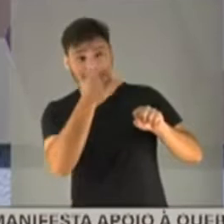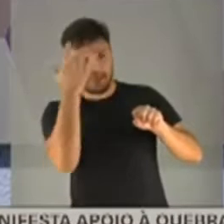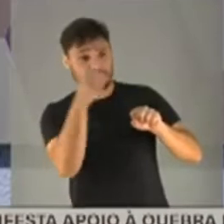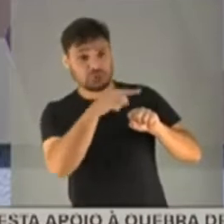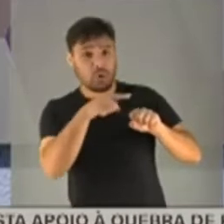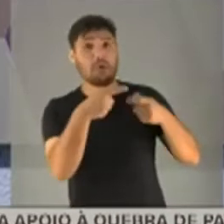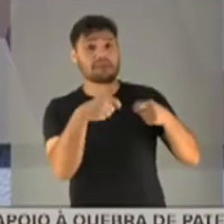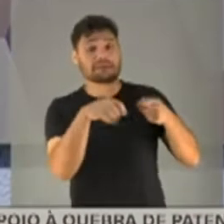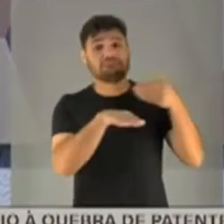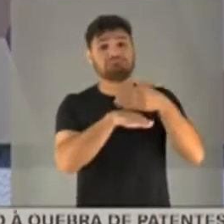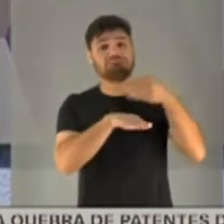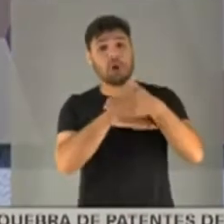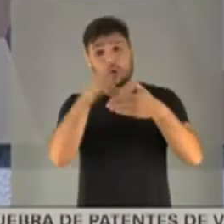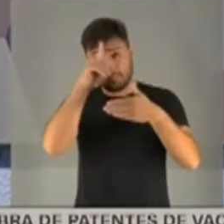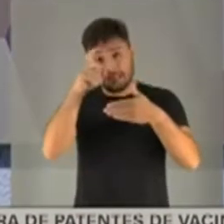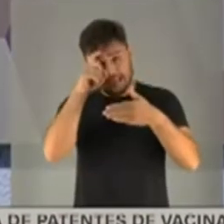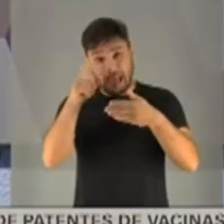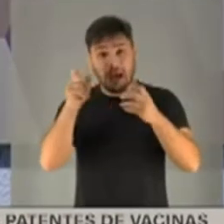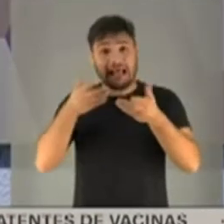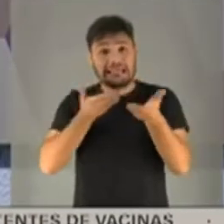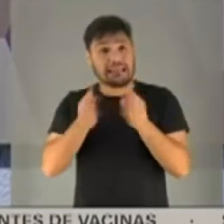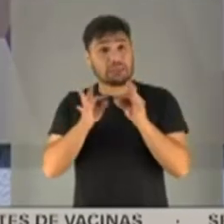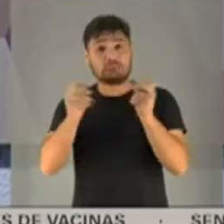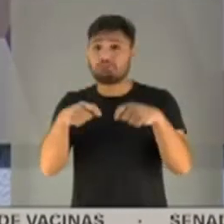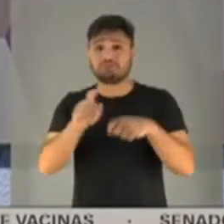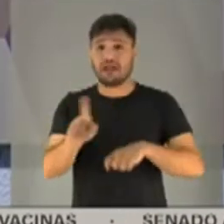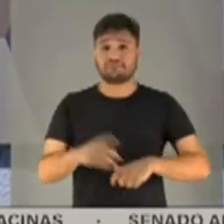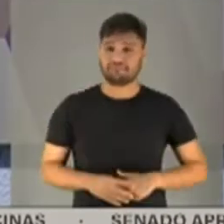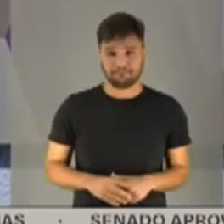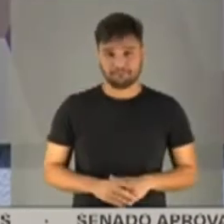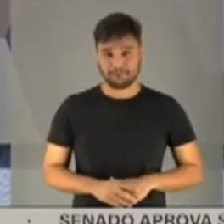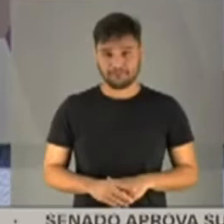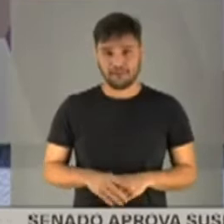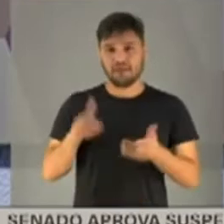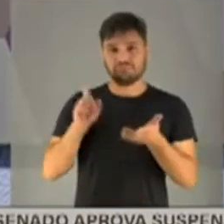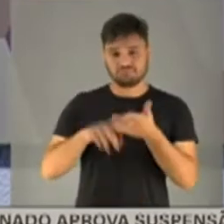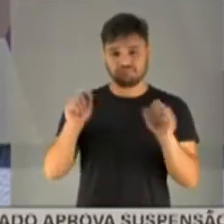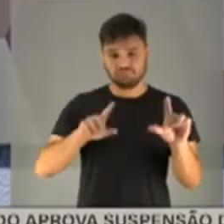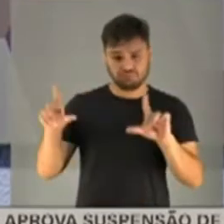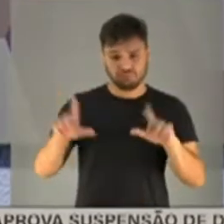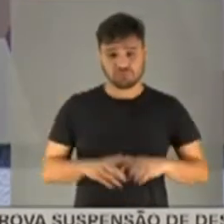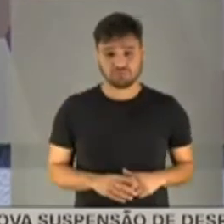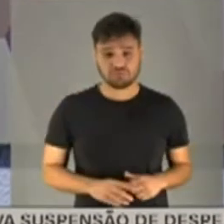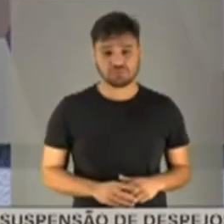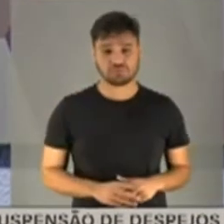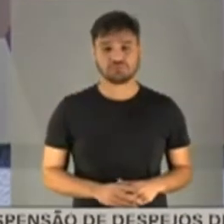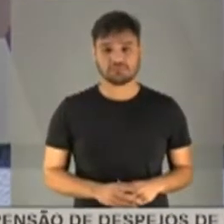que precisava a tempo. O próximo, por favor. O próximo, por favor.